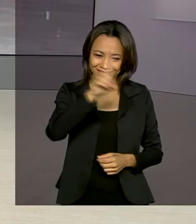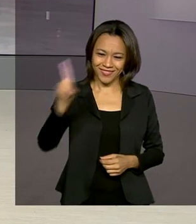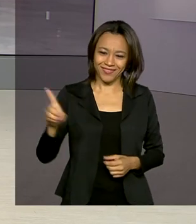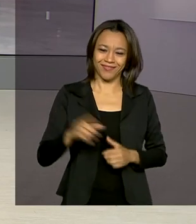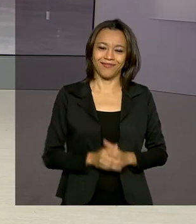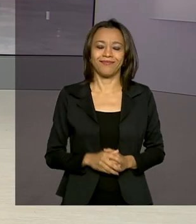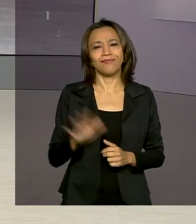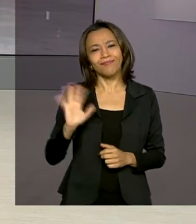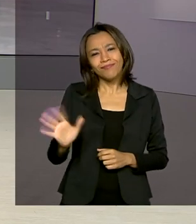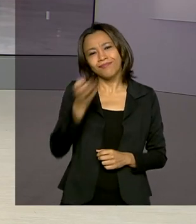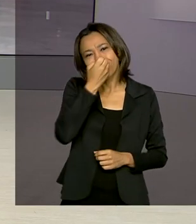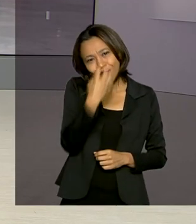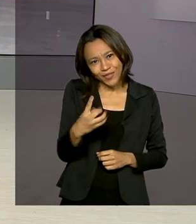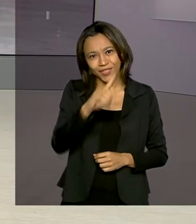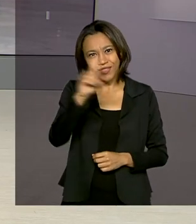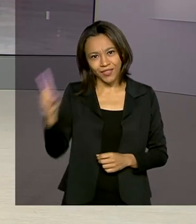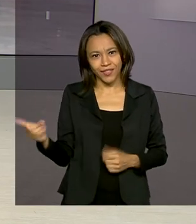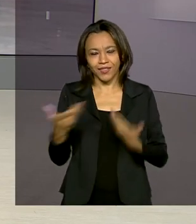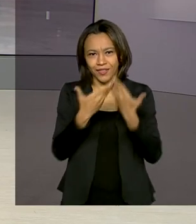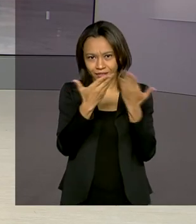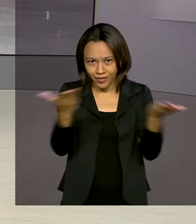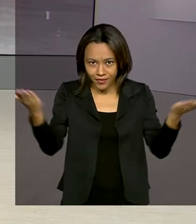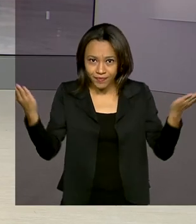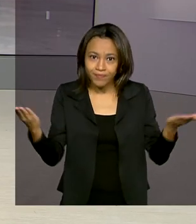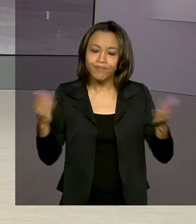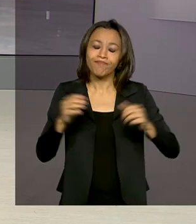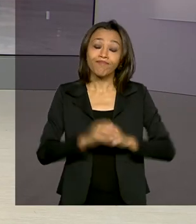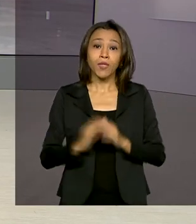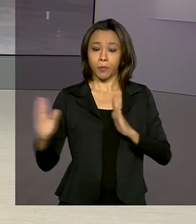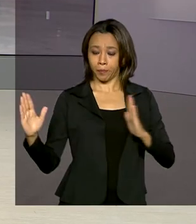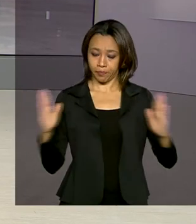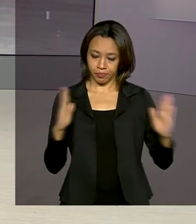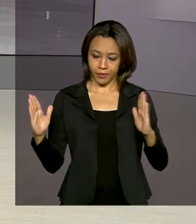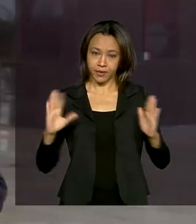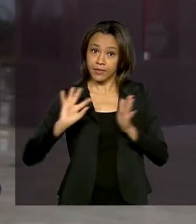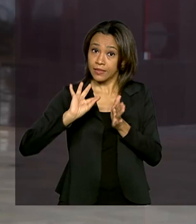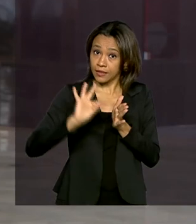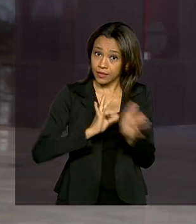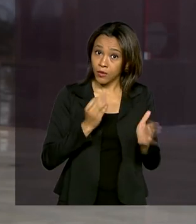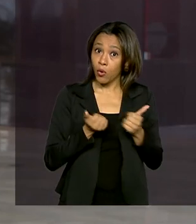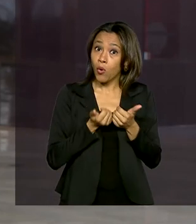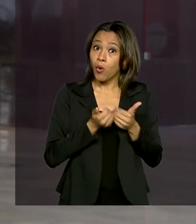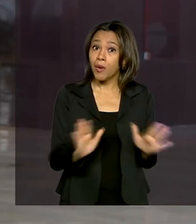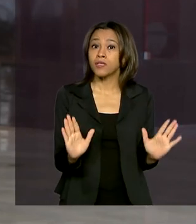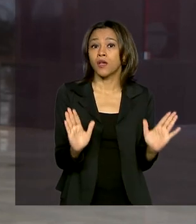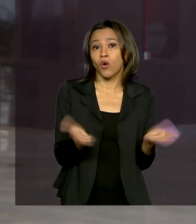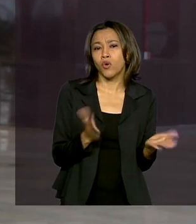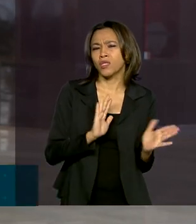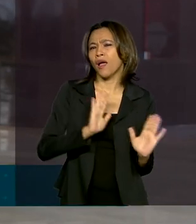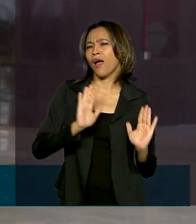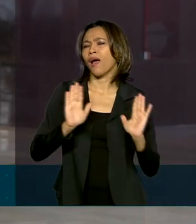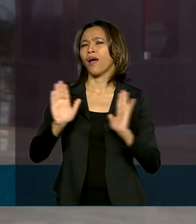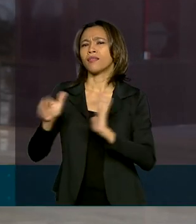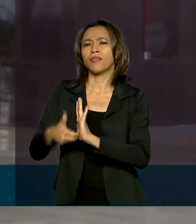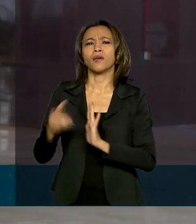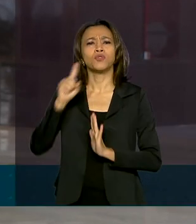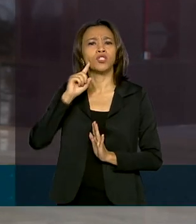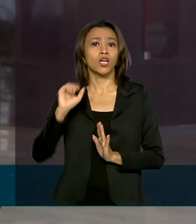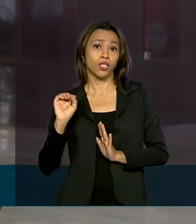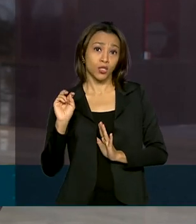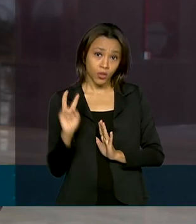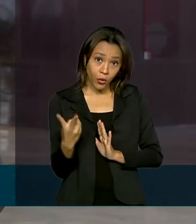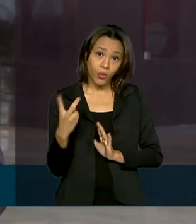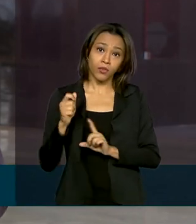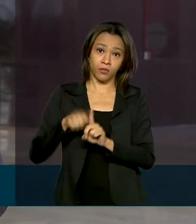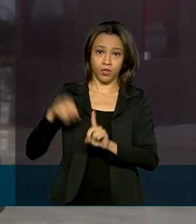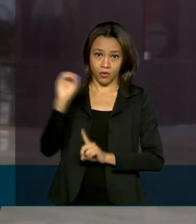Olá Renata, bom dia pra você, bom dia a todos. Olha, o período de inscrição começou hoje, vai até o dia 2 de outubro. E